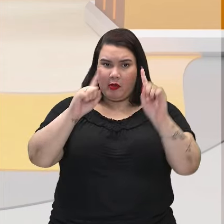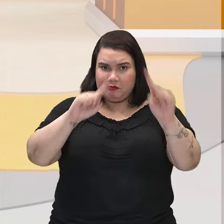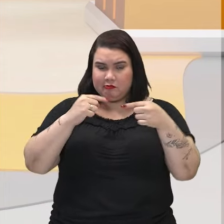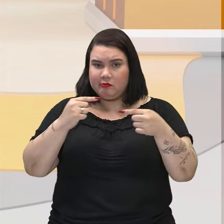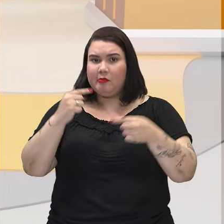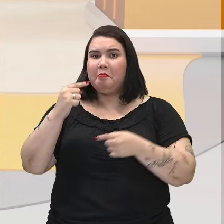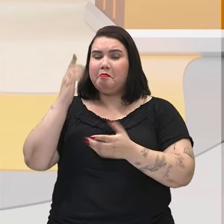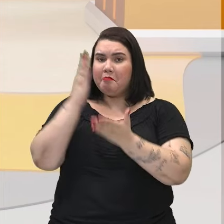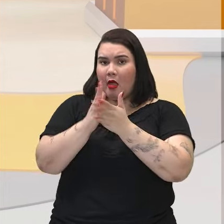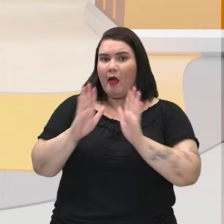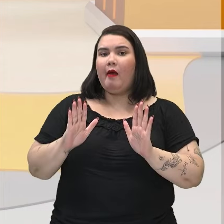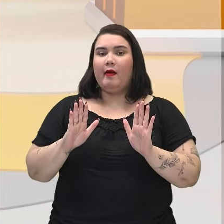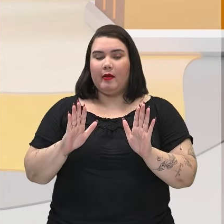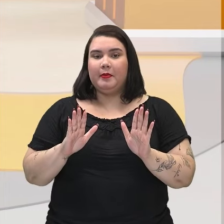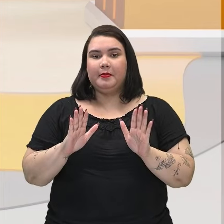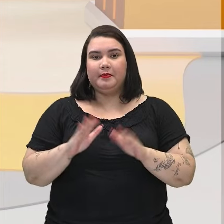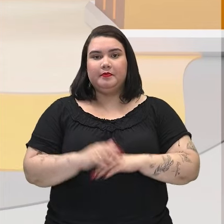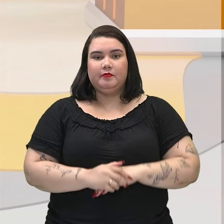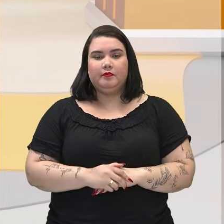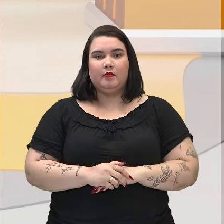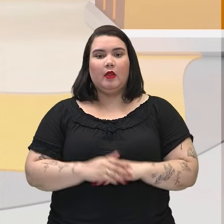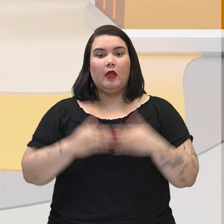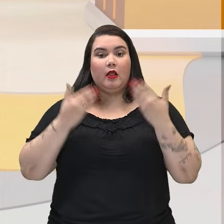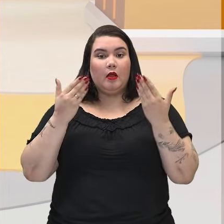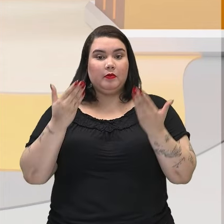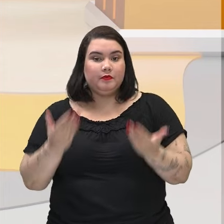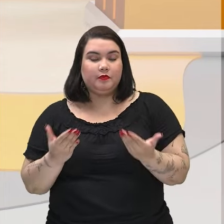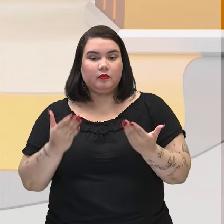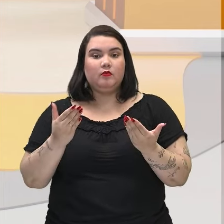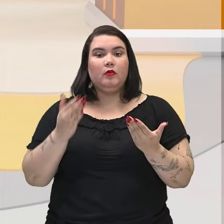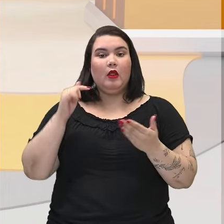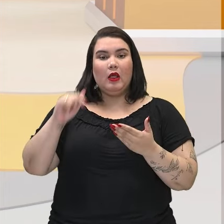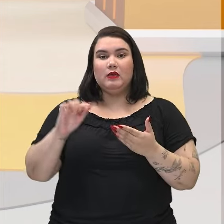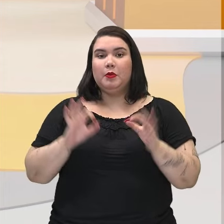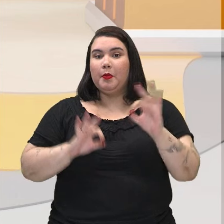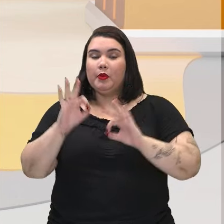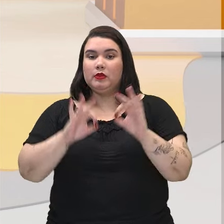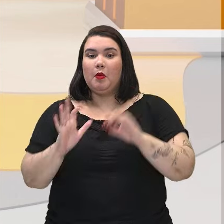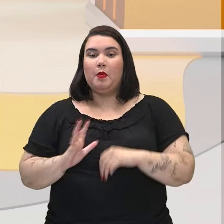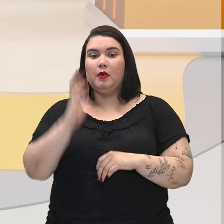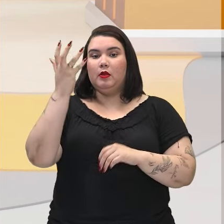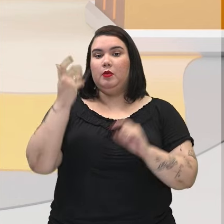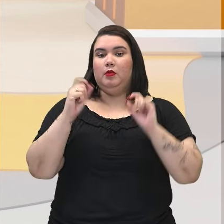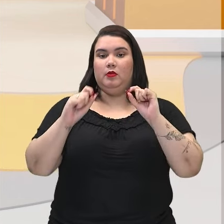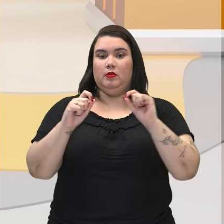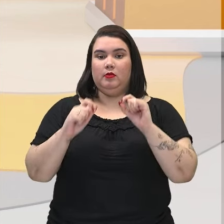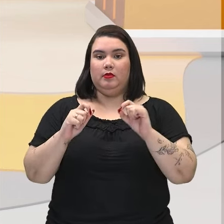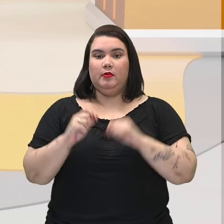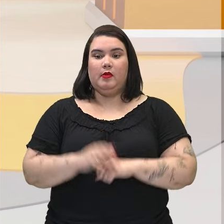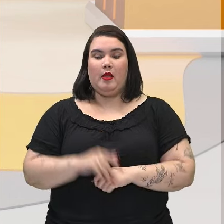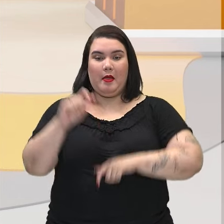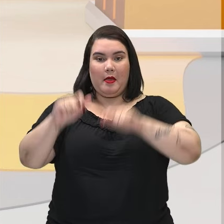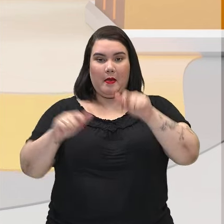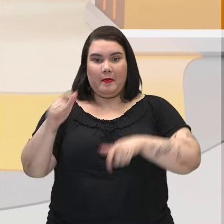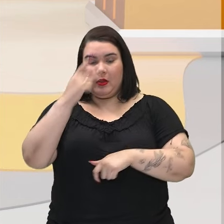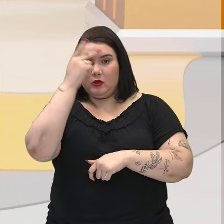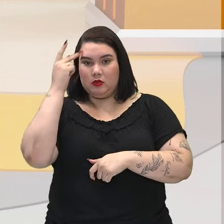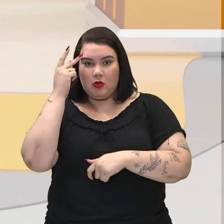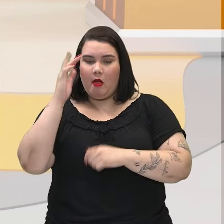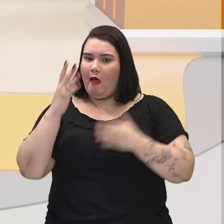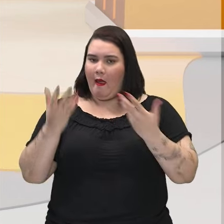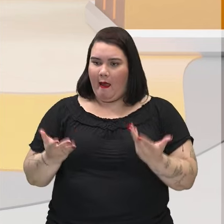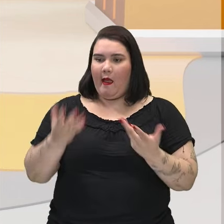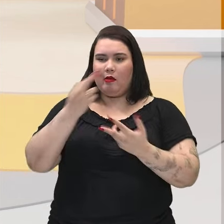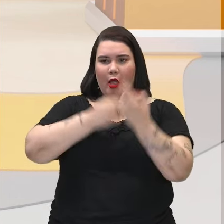No entanto, quando tudo explode, esse processo de insatisfação, então os rebelados ali tomam o poder para